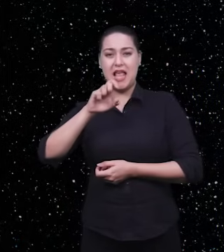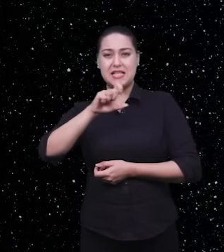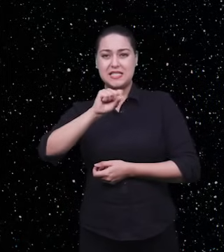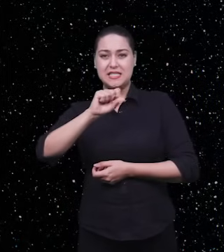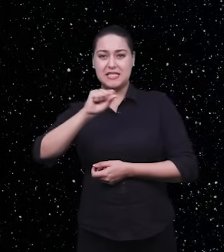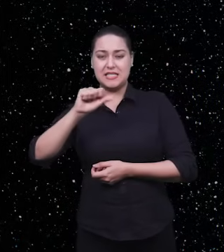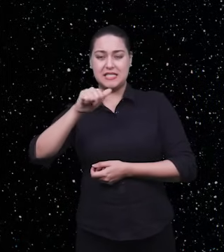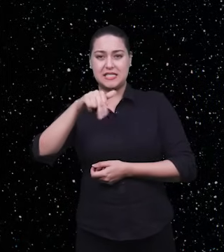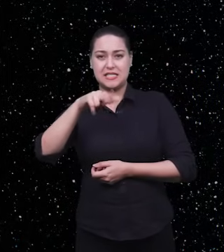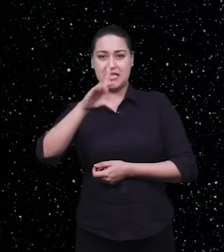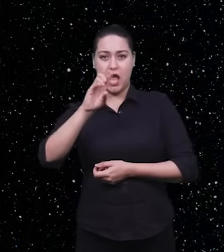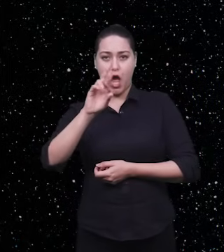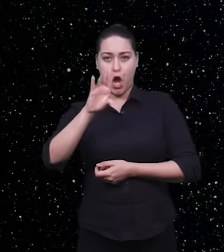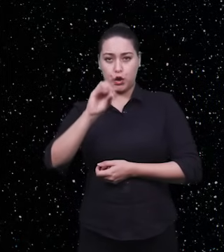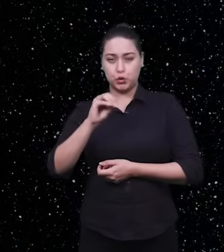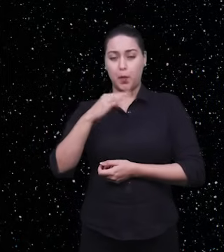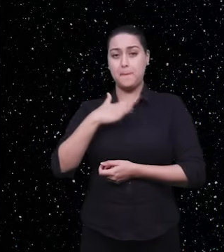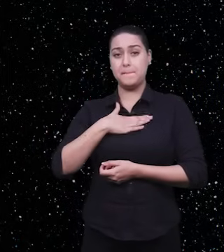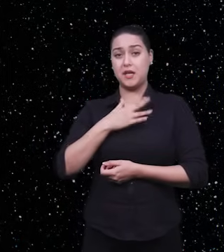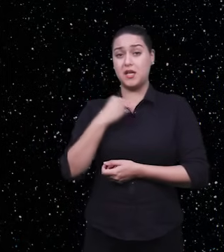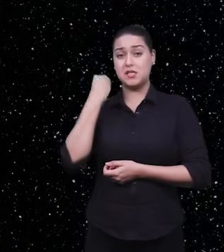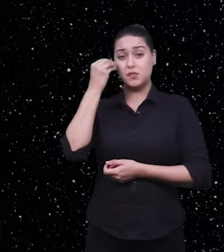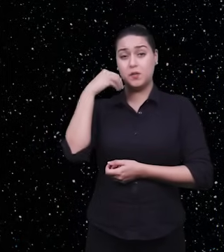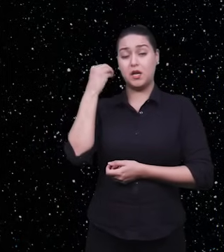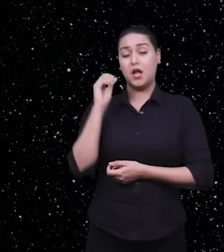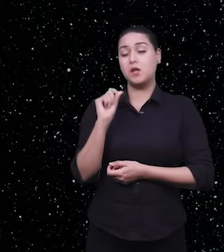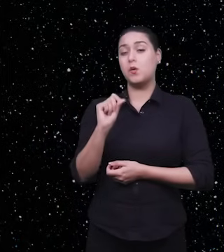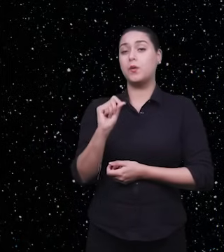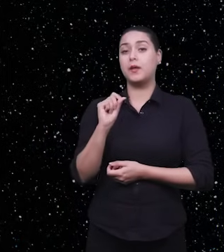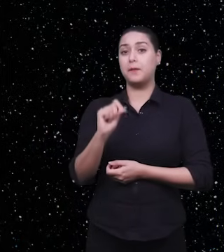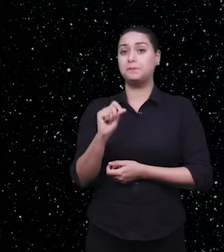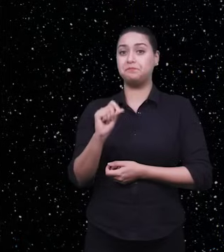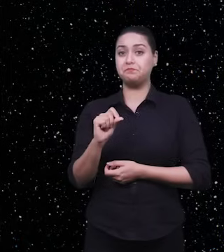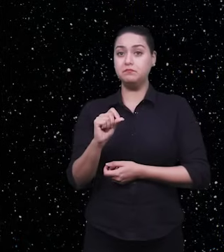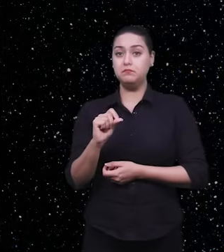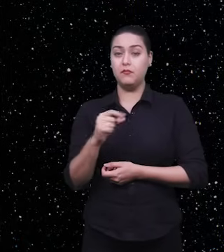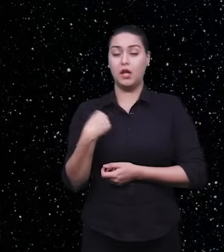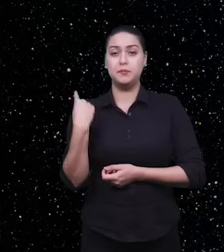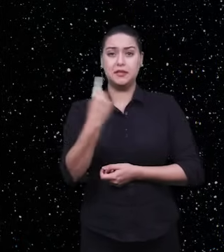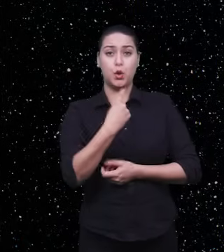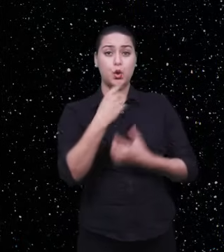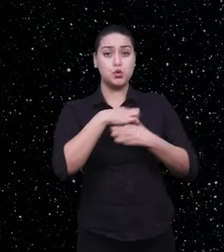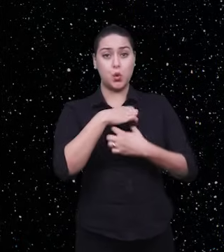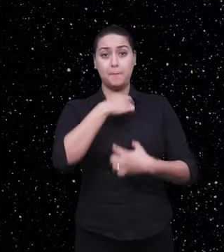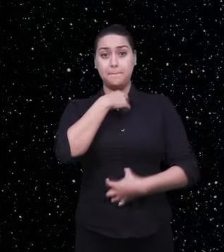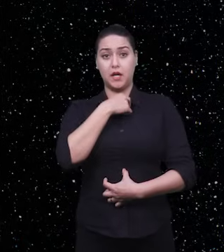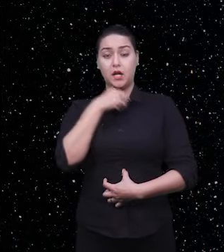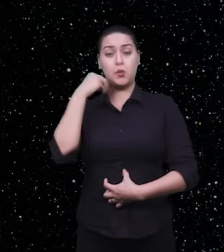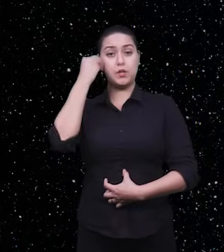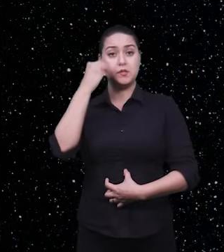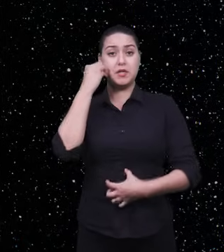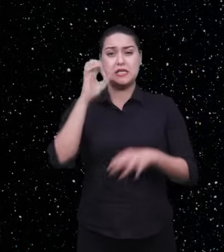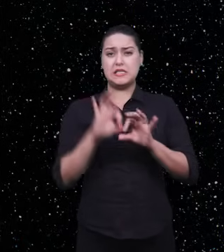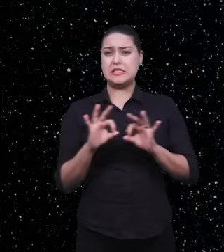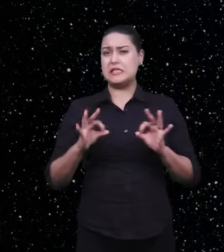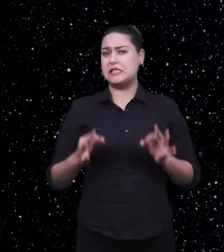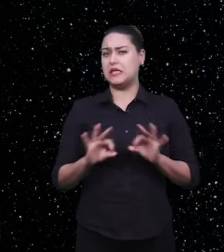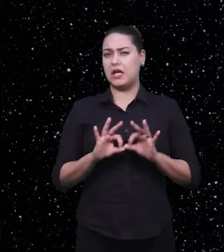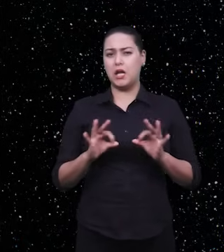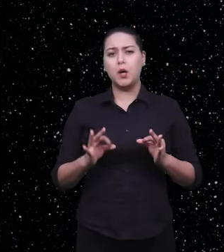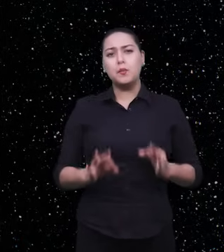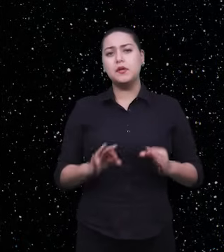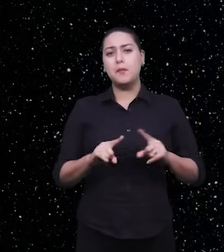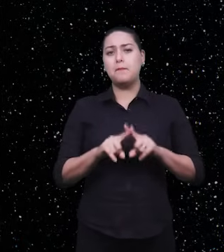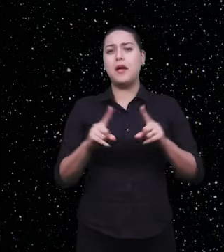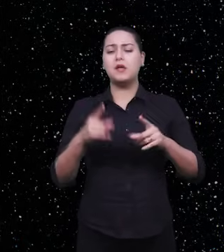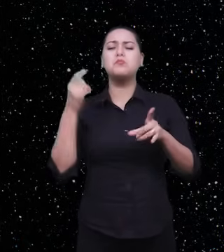com o programa Anunciando o Evangelho Eterno, que tem trazido para nós, os obreiros, uma experiência tão simples e ao